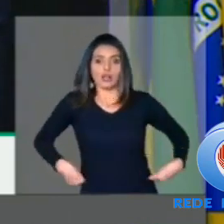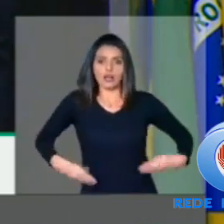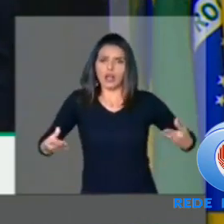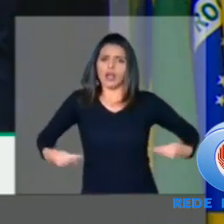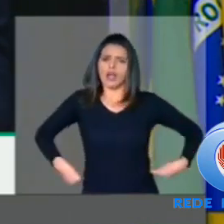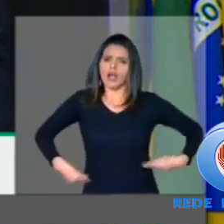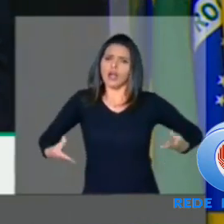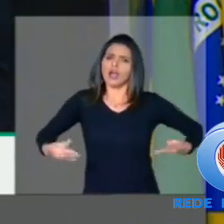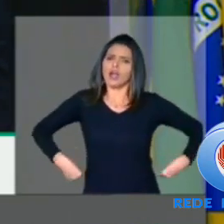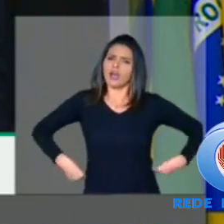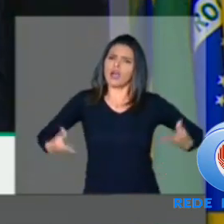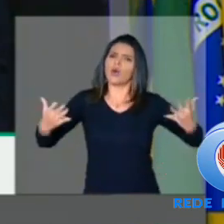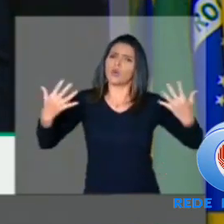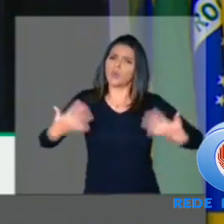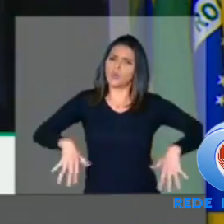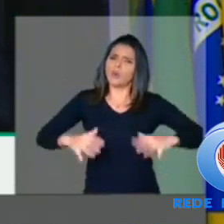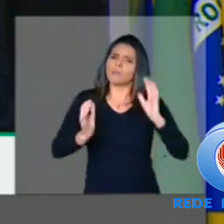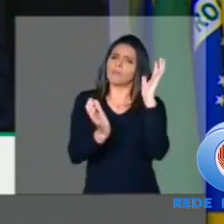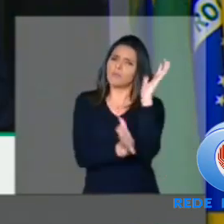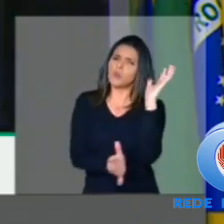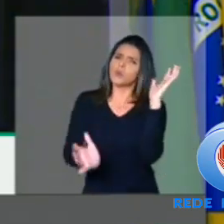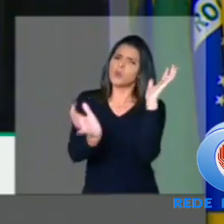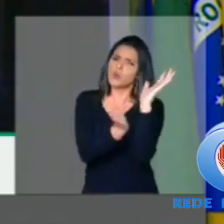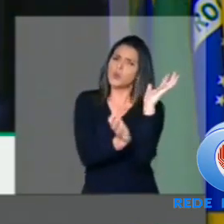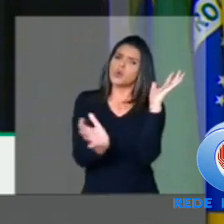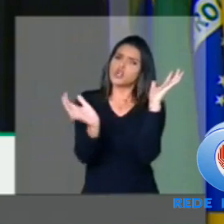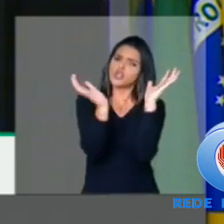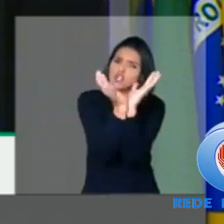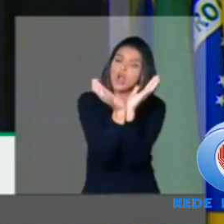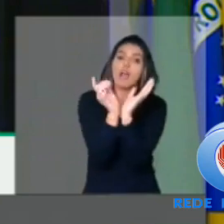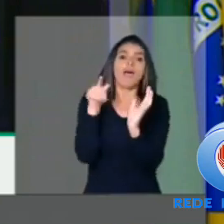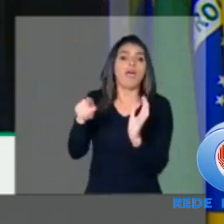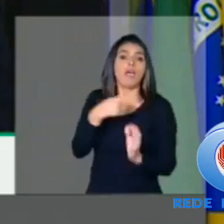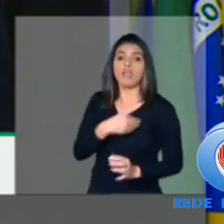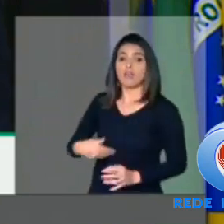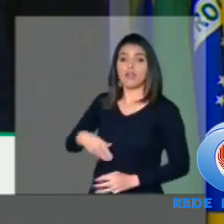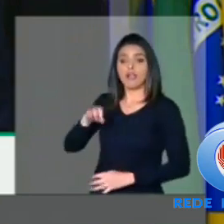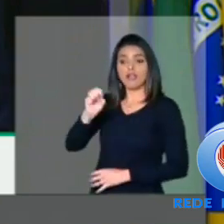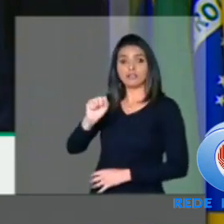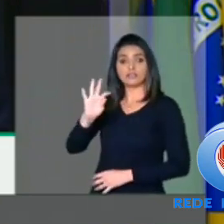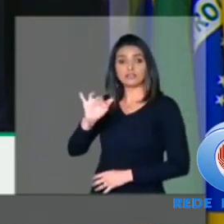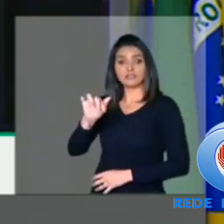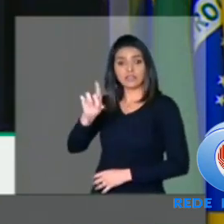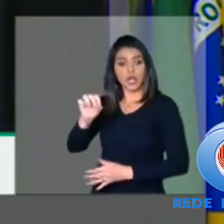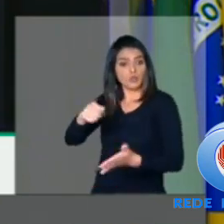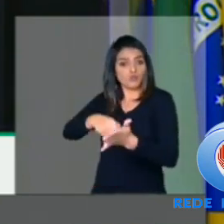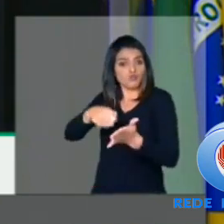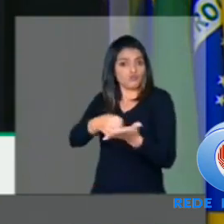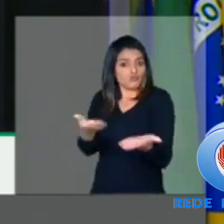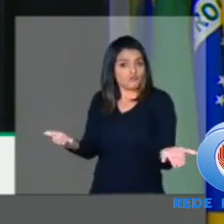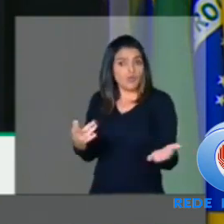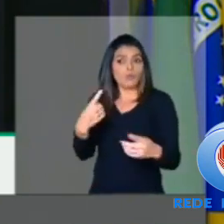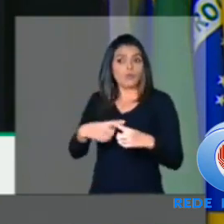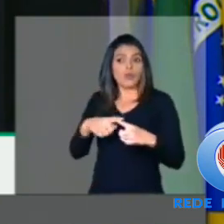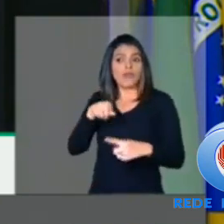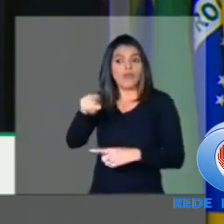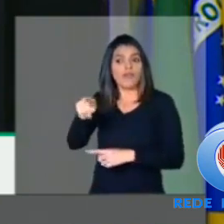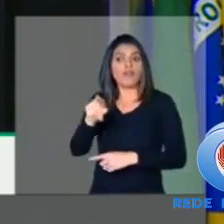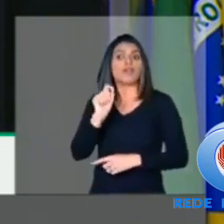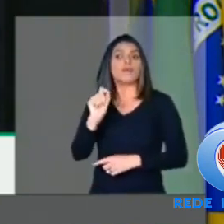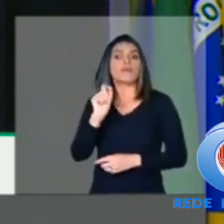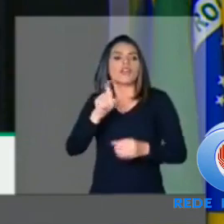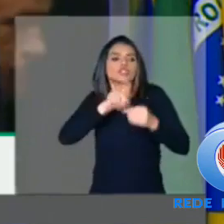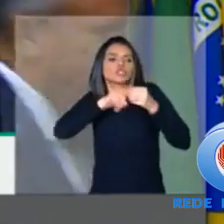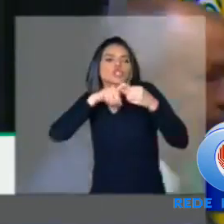dificuldade que o Estado faz e só atrapalha. E não tem sentido nenhum. Porque o Estado é o sócio oculto que